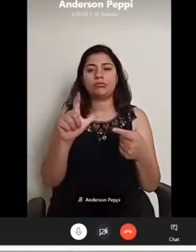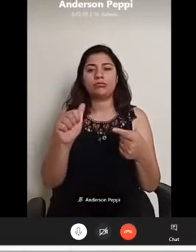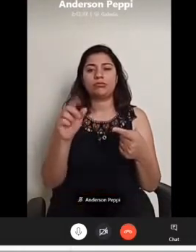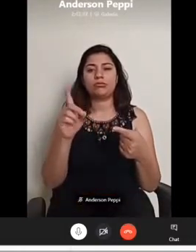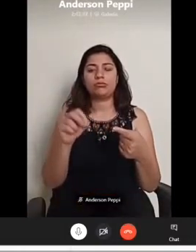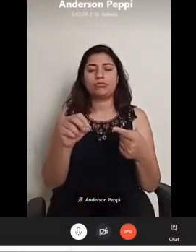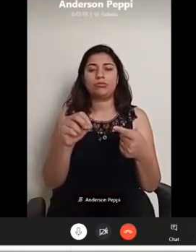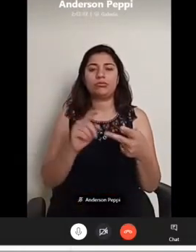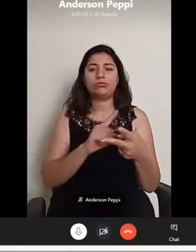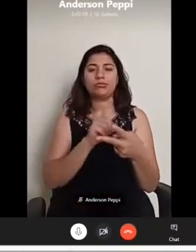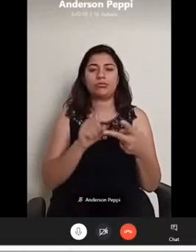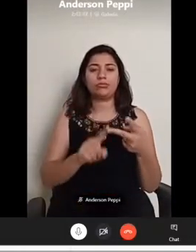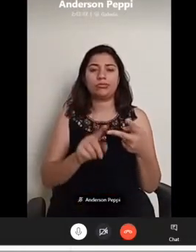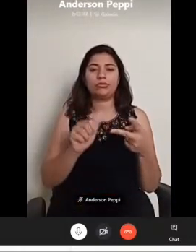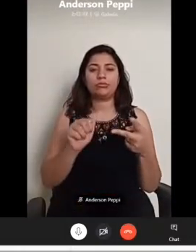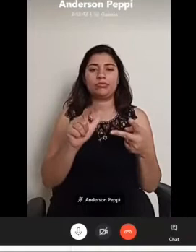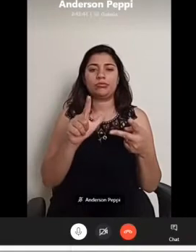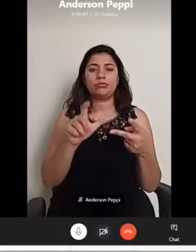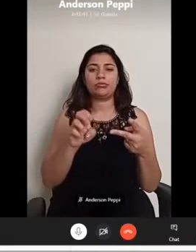Alessandra Luquezzi de Oliveira,